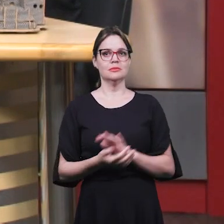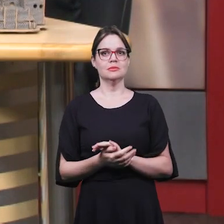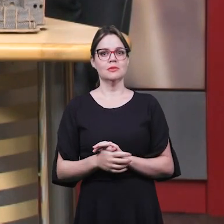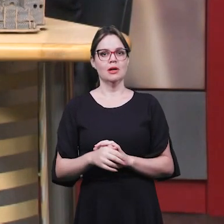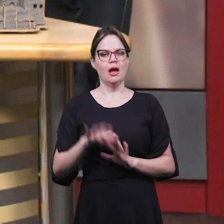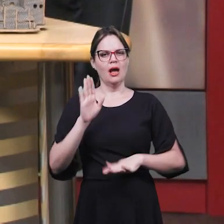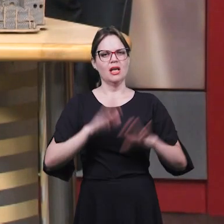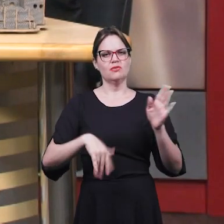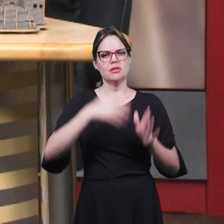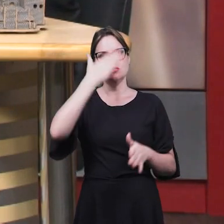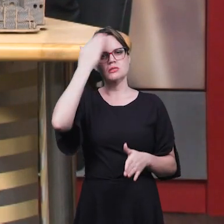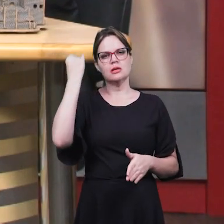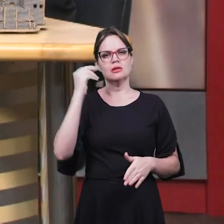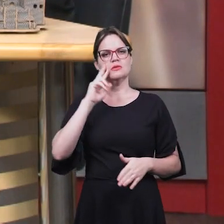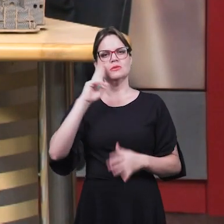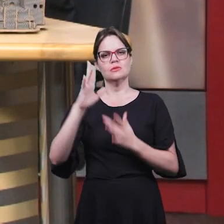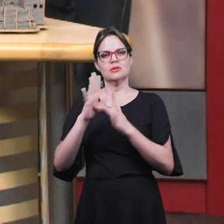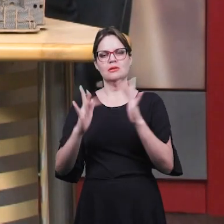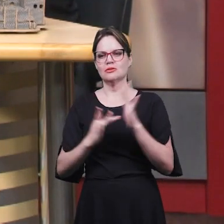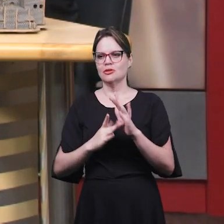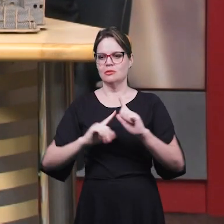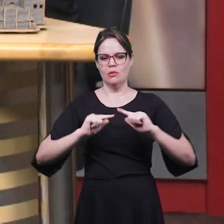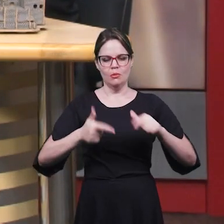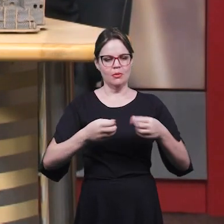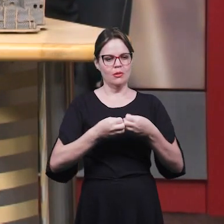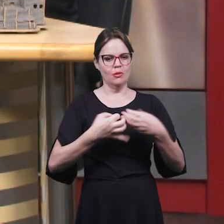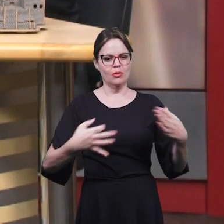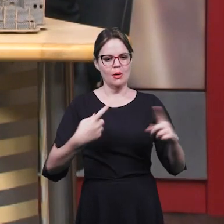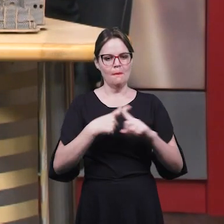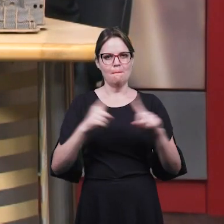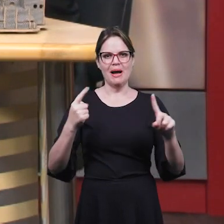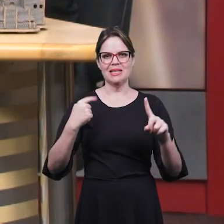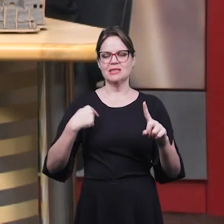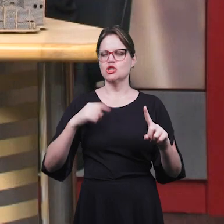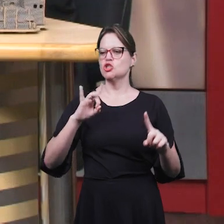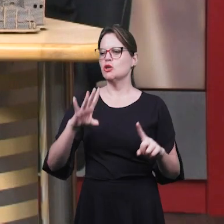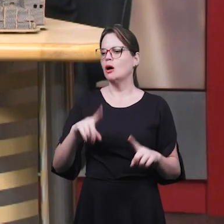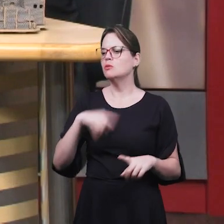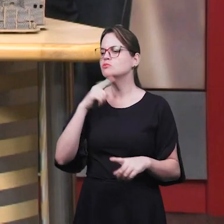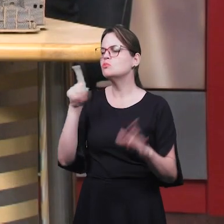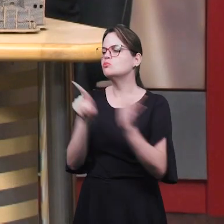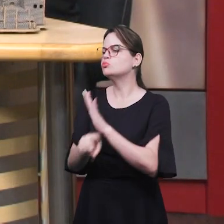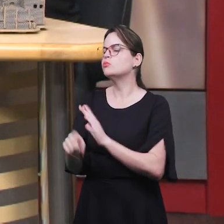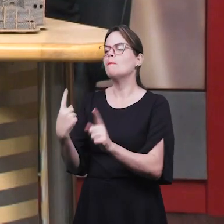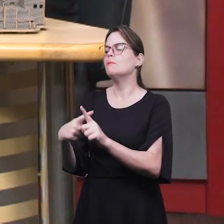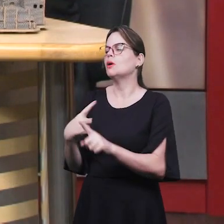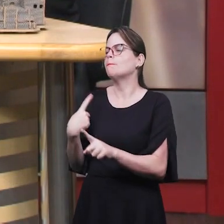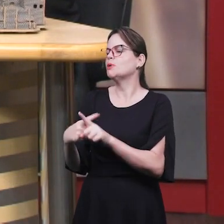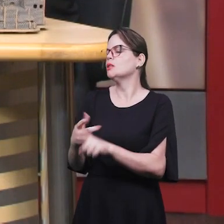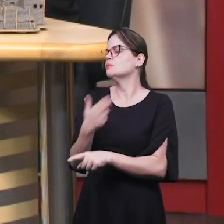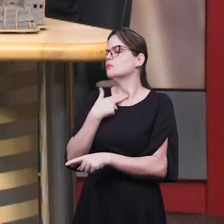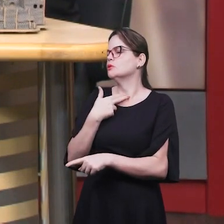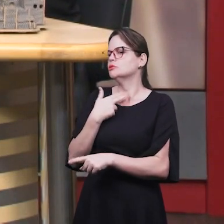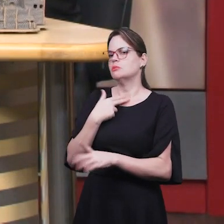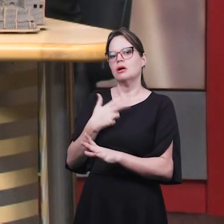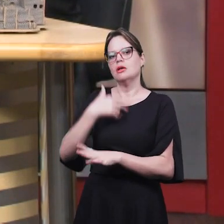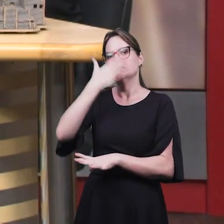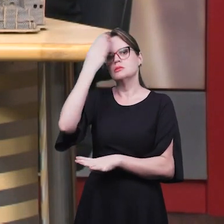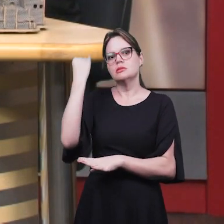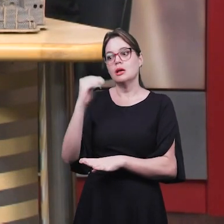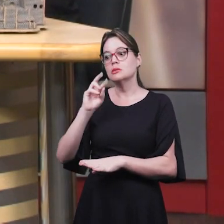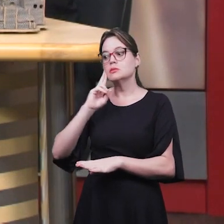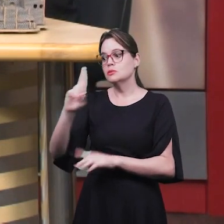Jesus salvando, o Senhor Jesus curando, e vai questionar os porquês, né? Aqui nós vemos,